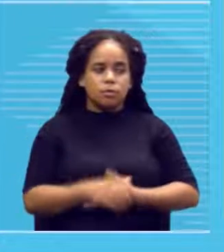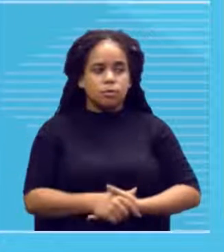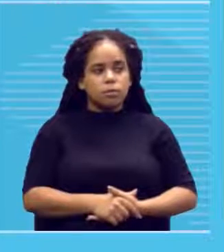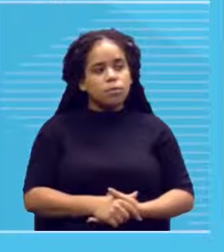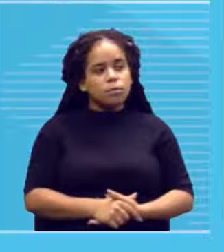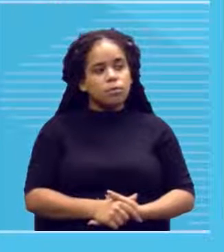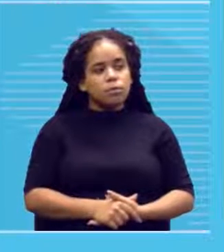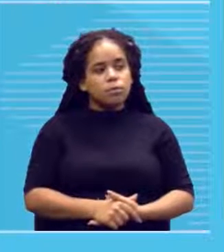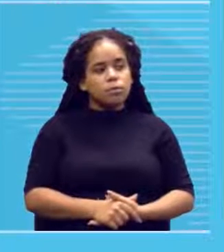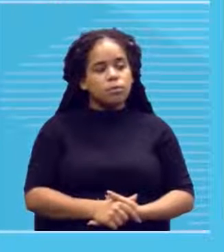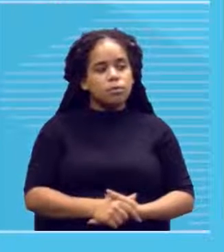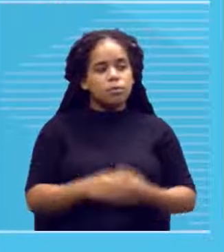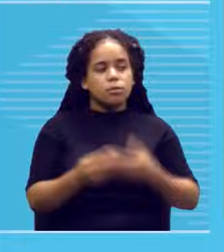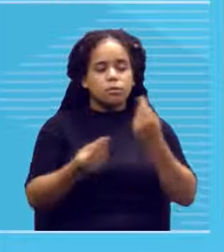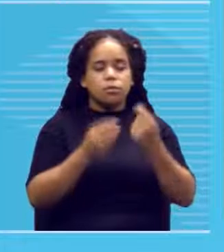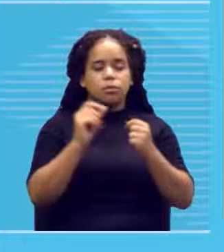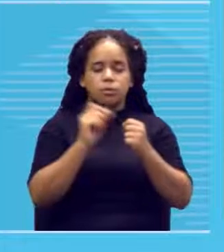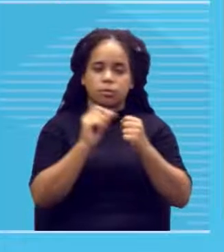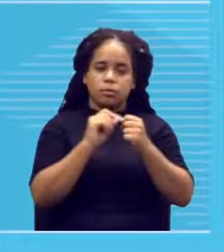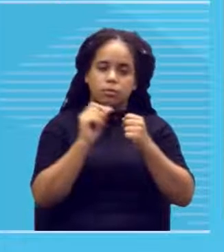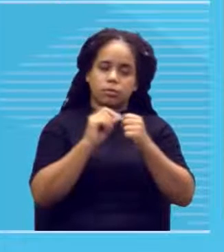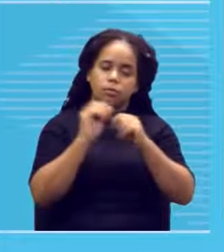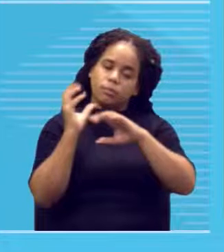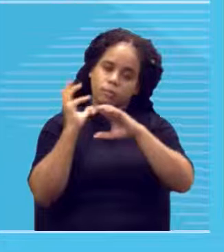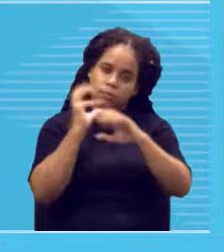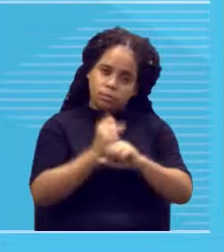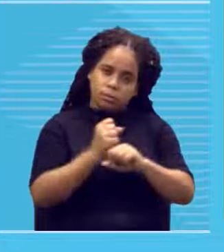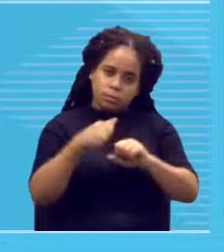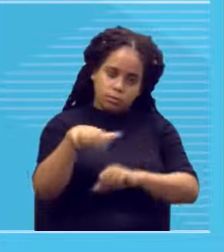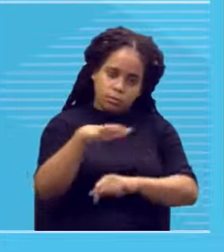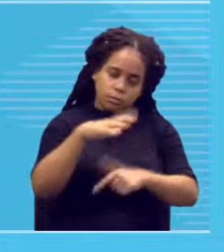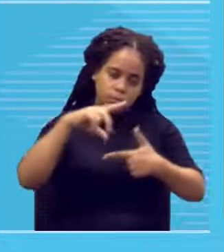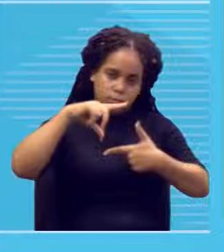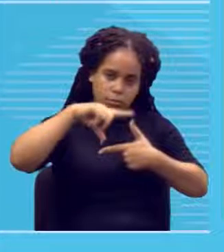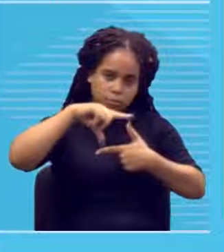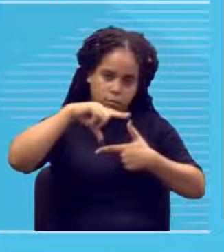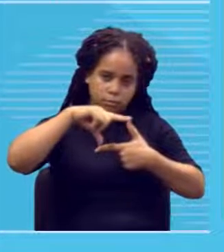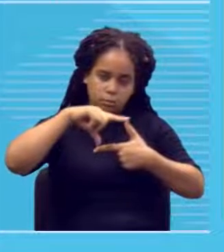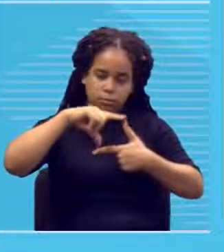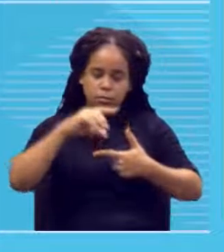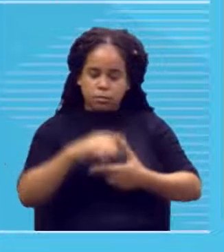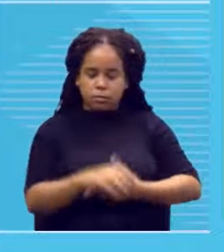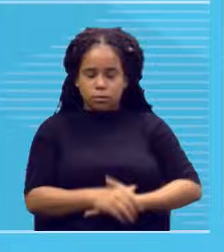como é que você calcula a área do quadrado